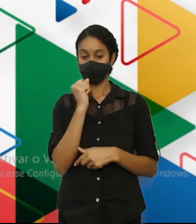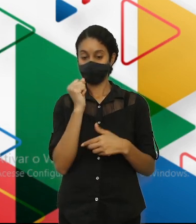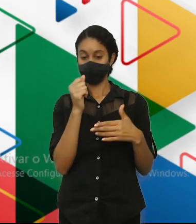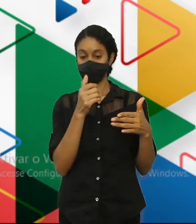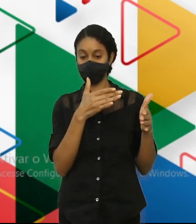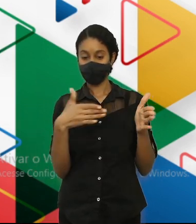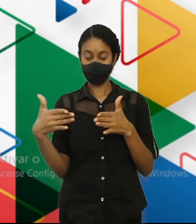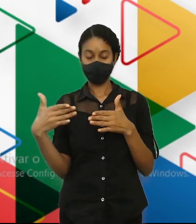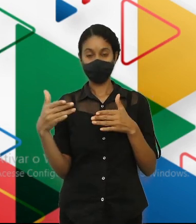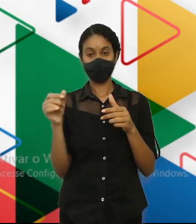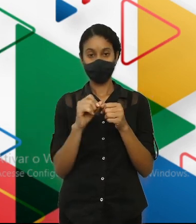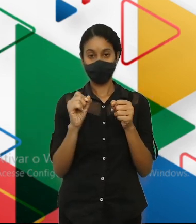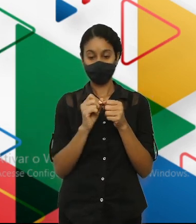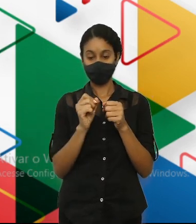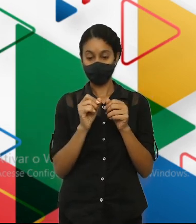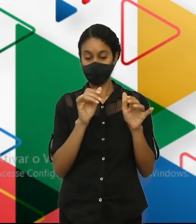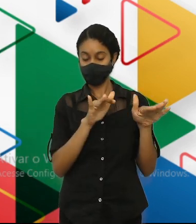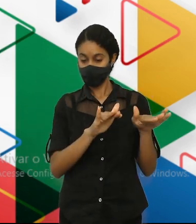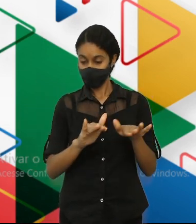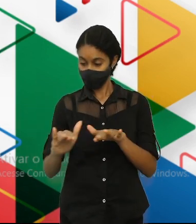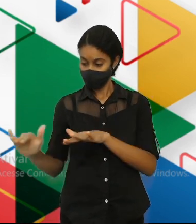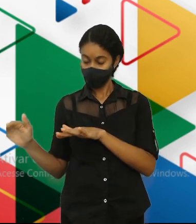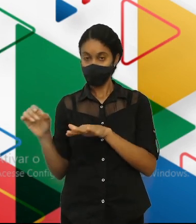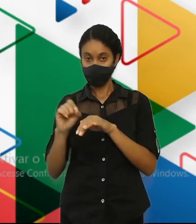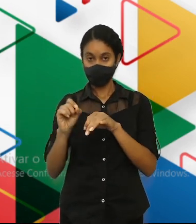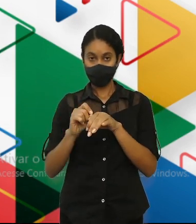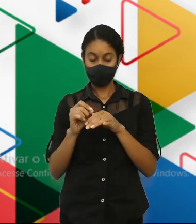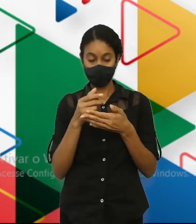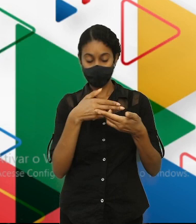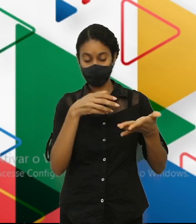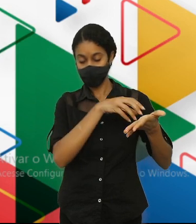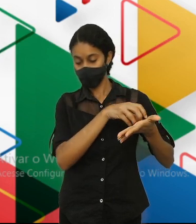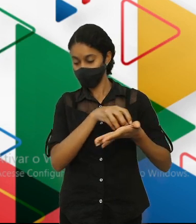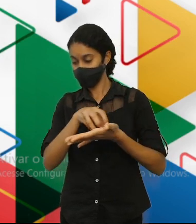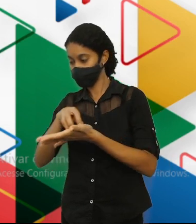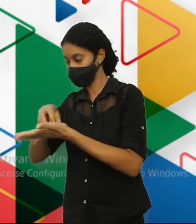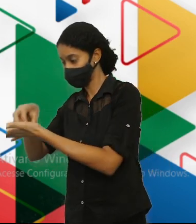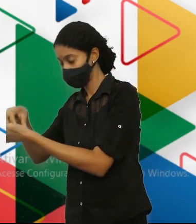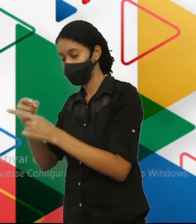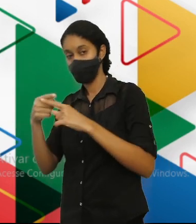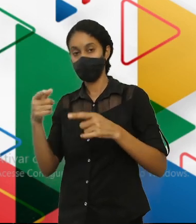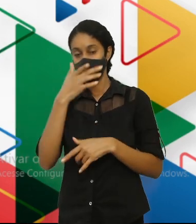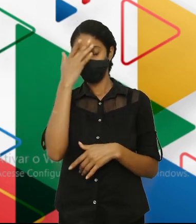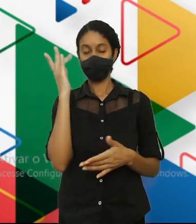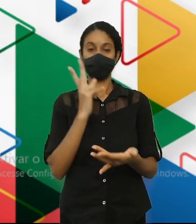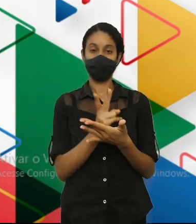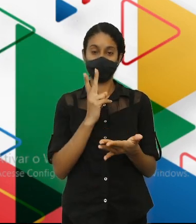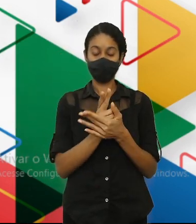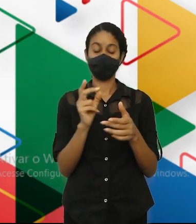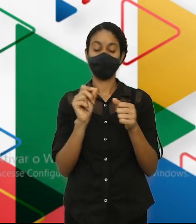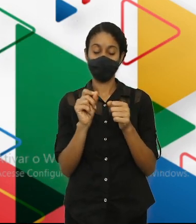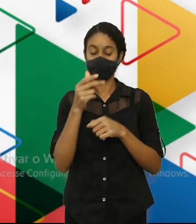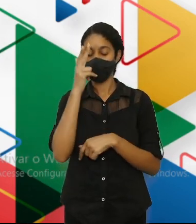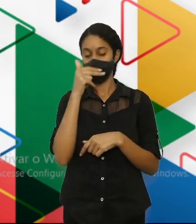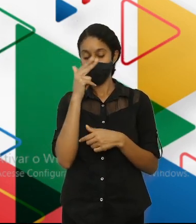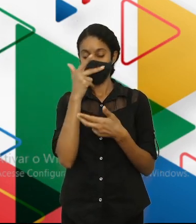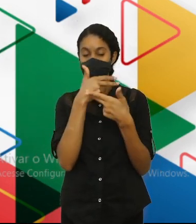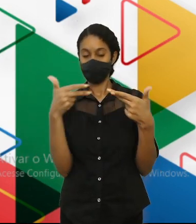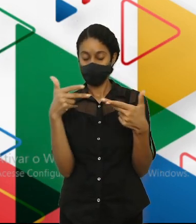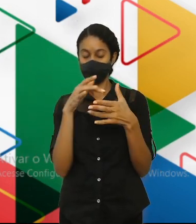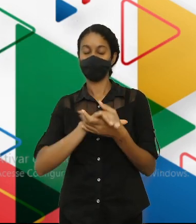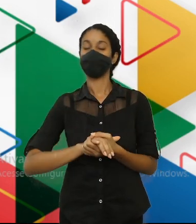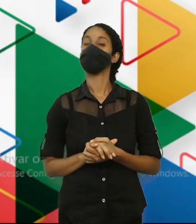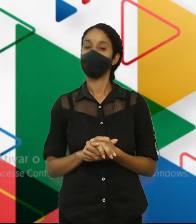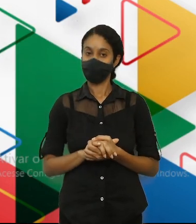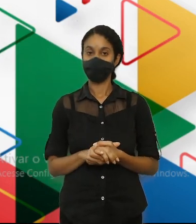produção, porque existe essa esteira que transporta os produtos, mas as pessoas continuam ali fazendo a mesma